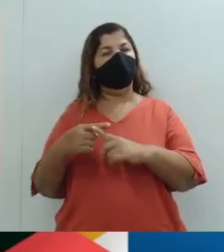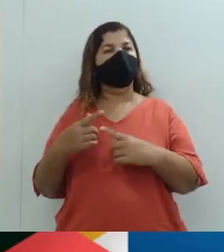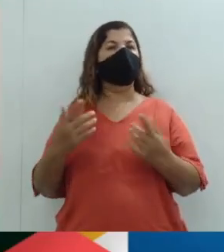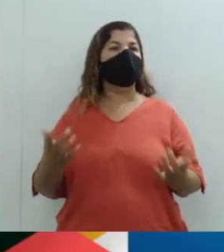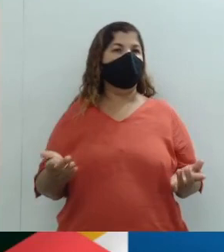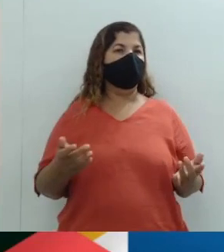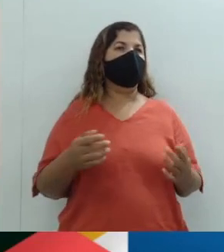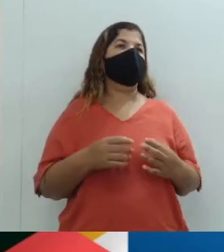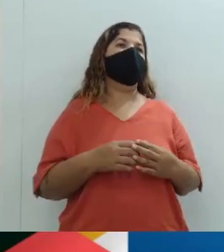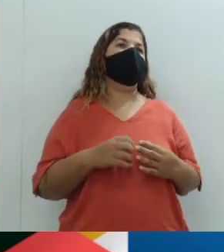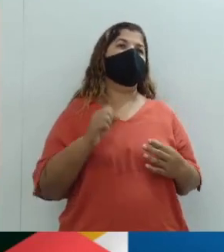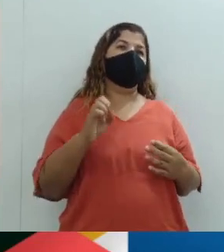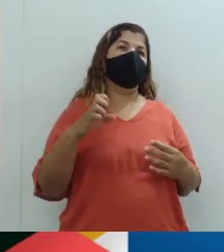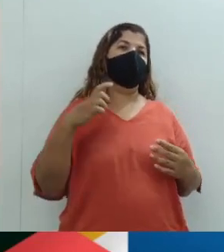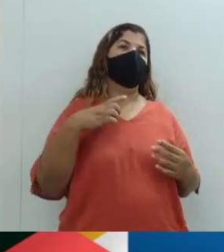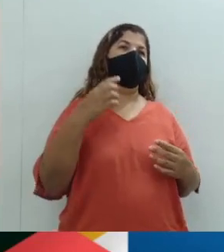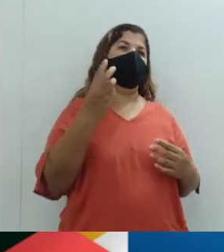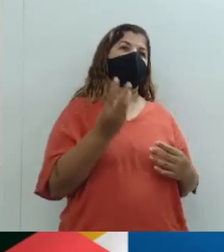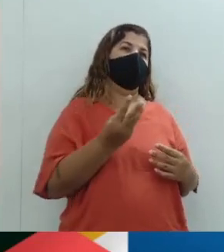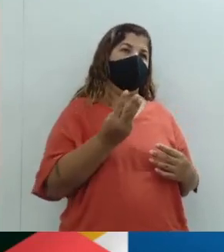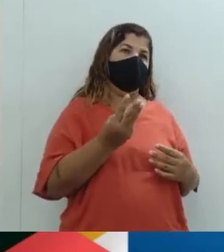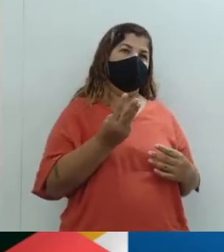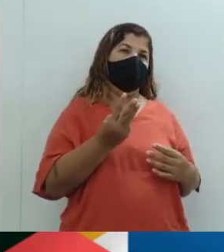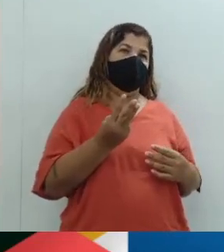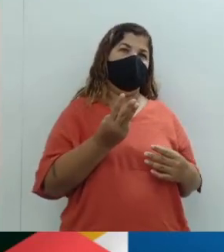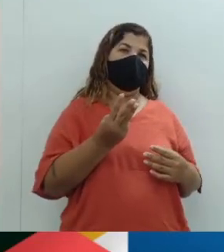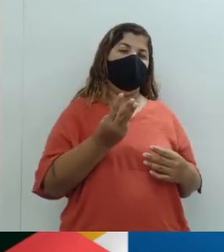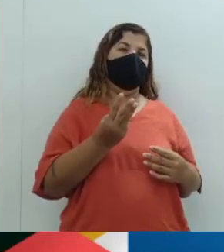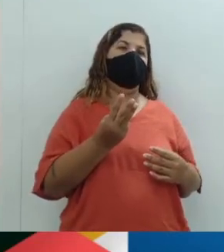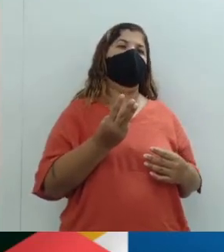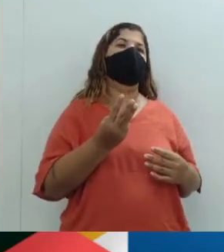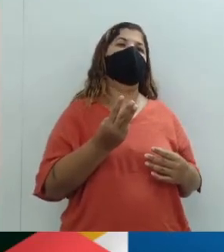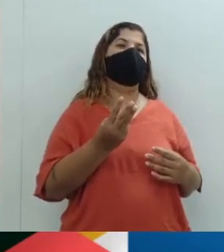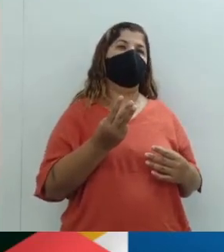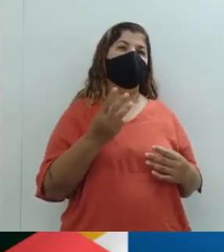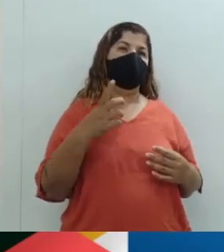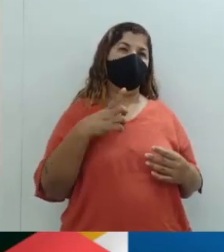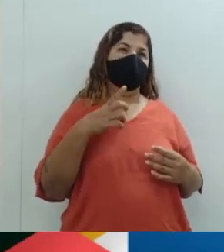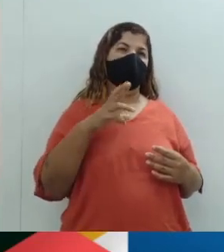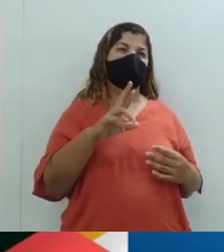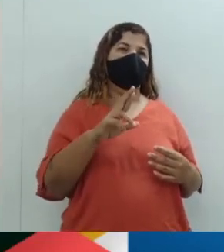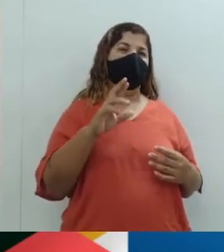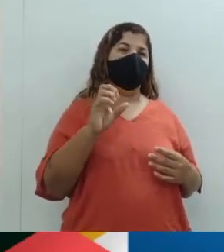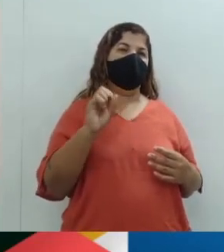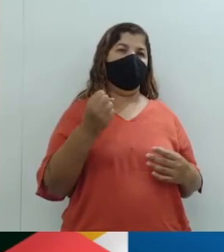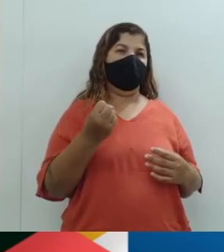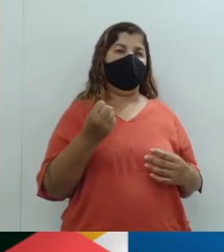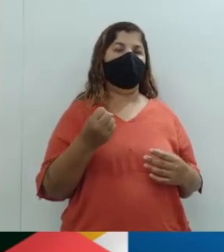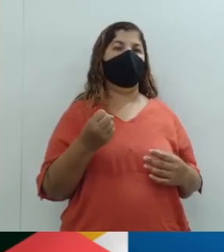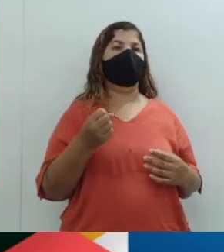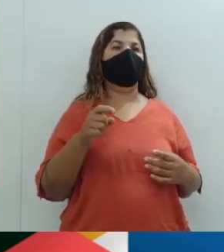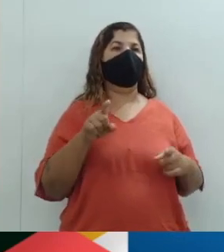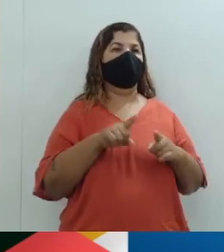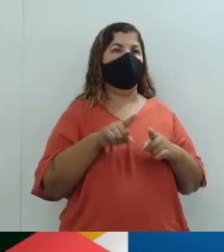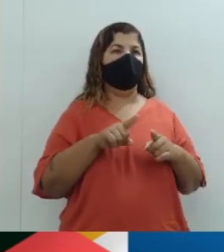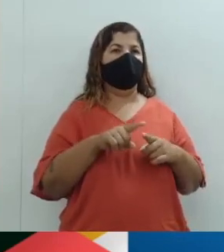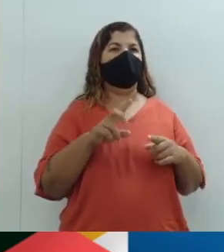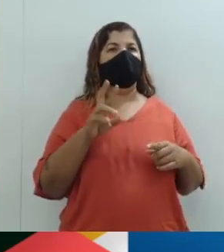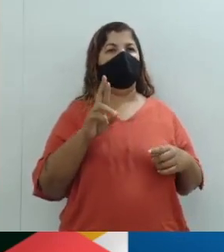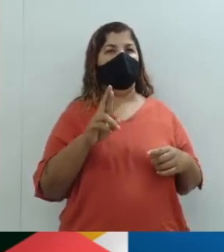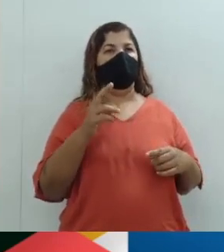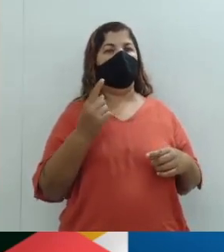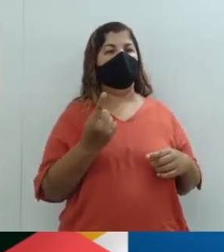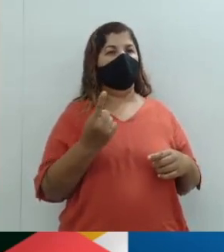maneira que, se eu tenho 3 resistores, a resistência equivalente, que eu estou chamando de RS aí, vai ser igual à resistência do resistor